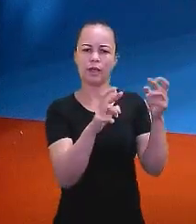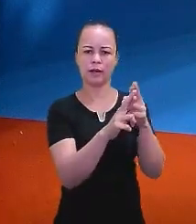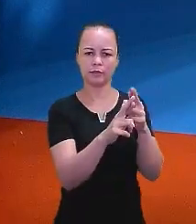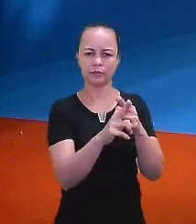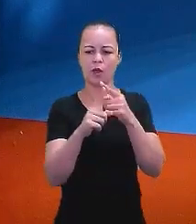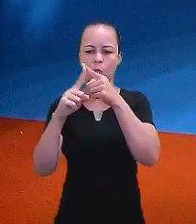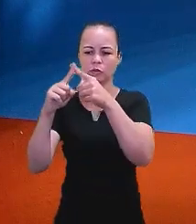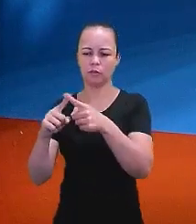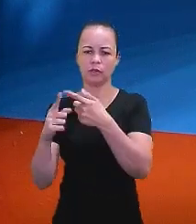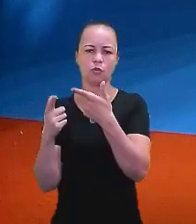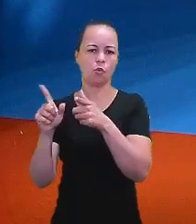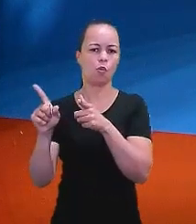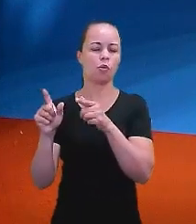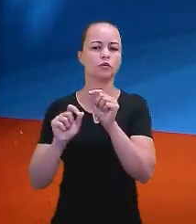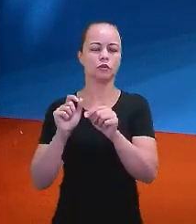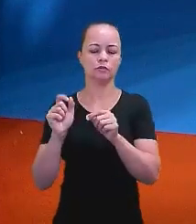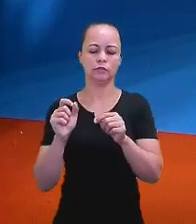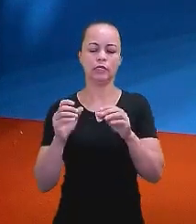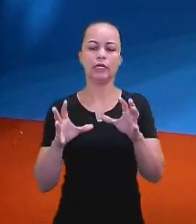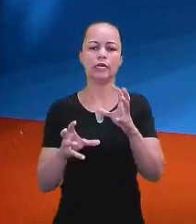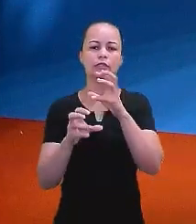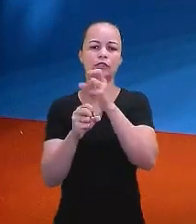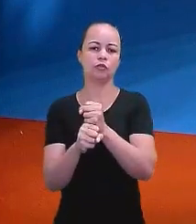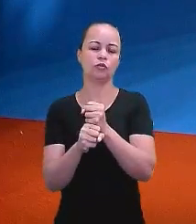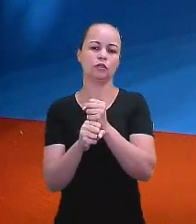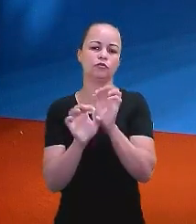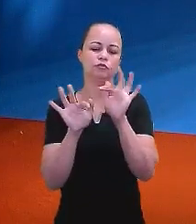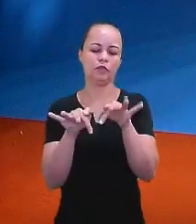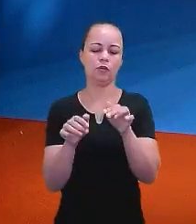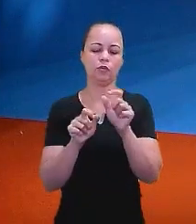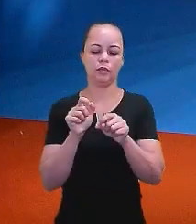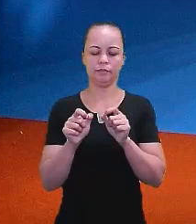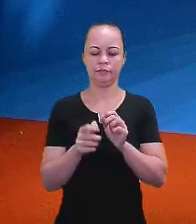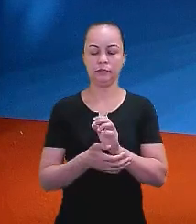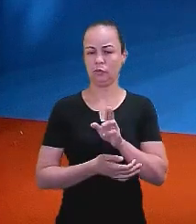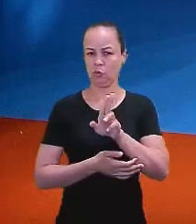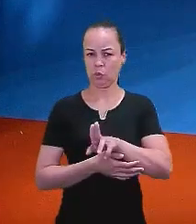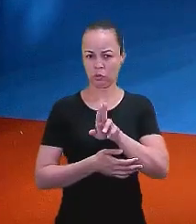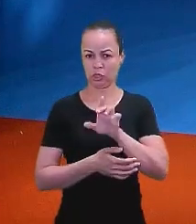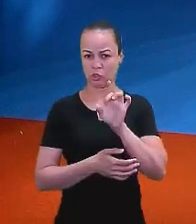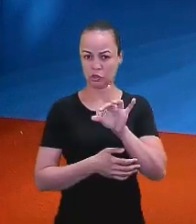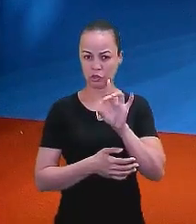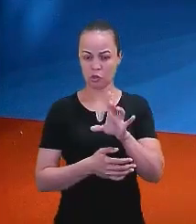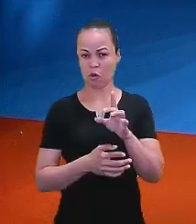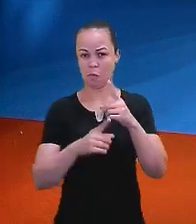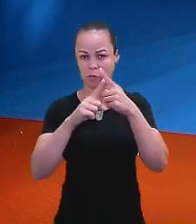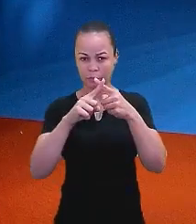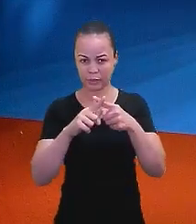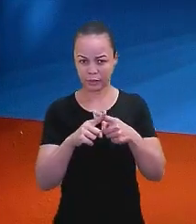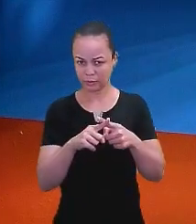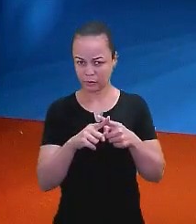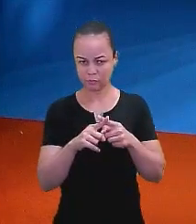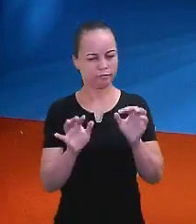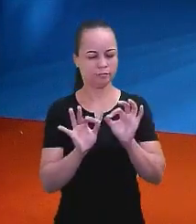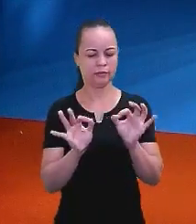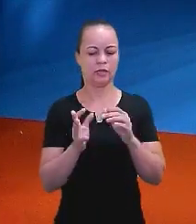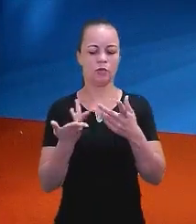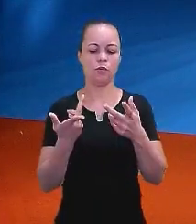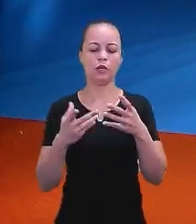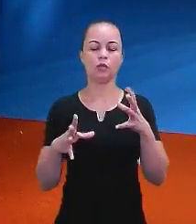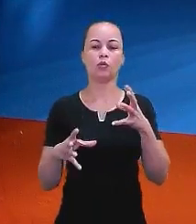outro, e o que é que a gente faz? Adiciona no final. Vejam que aqui eu não uso só multiplicação. Porque o que é que ele diz? O número